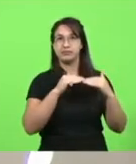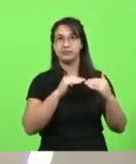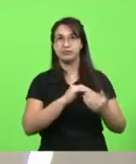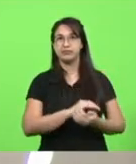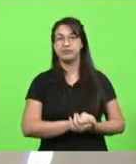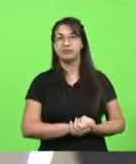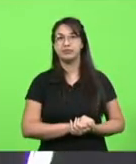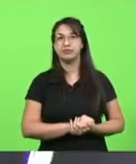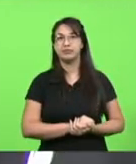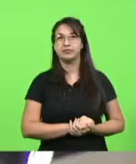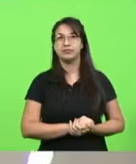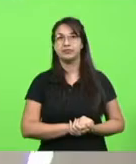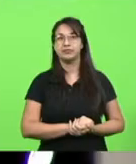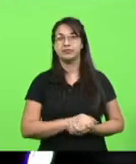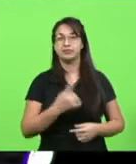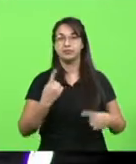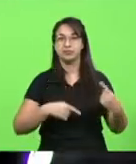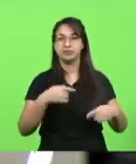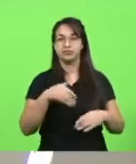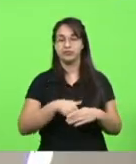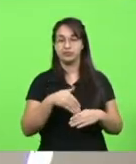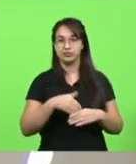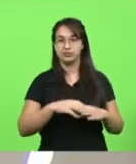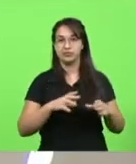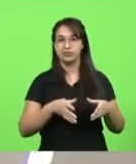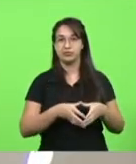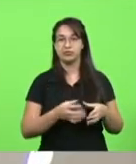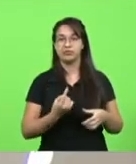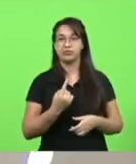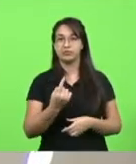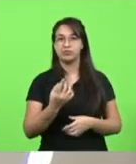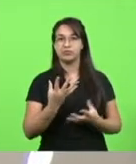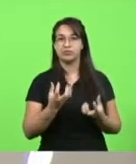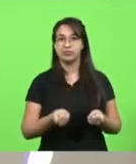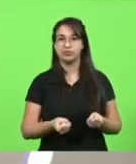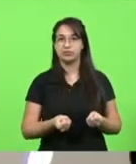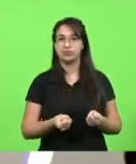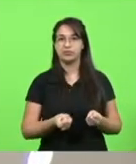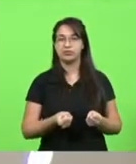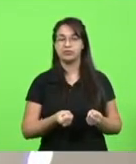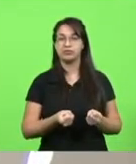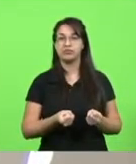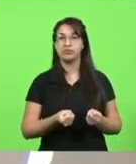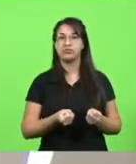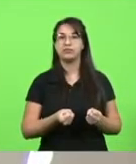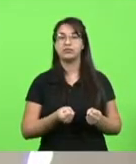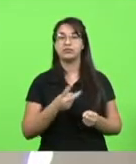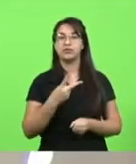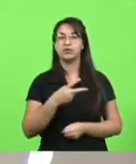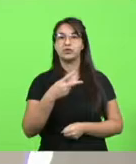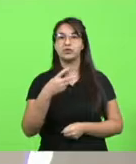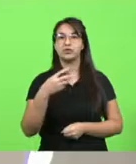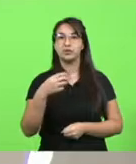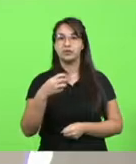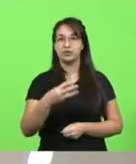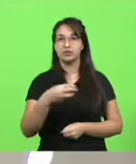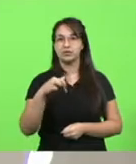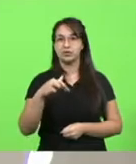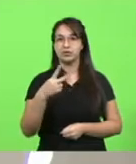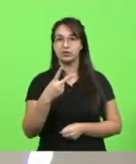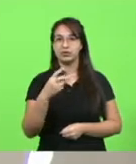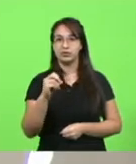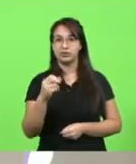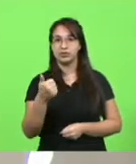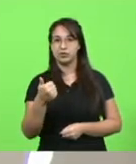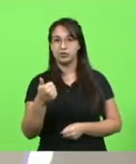unanimidade. Discussão e votação em turno único da admissibilidade da medida provisória 237/2021, autor Governo do